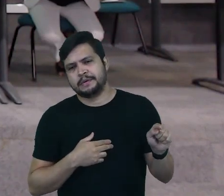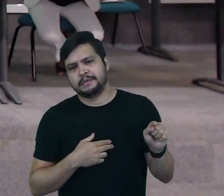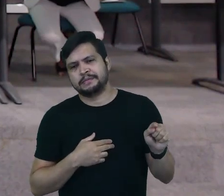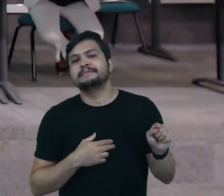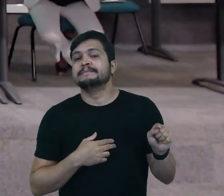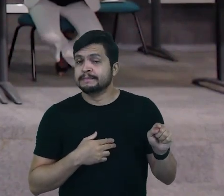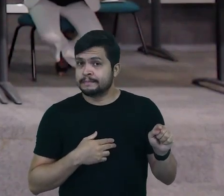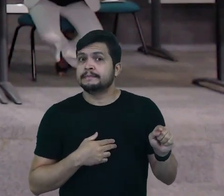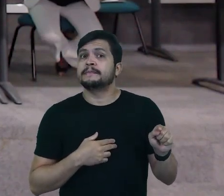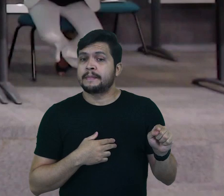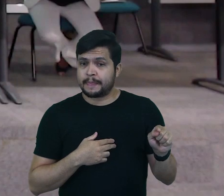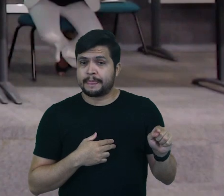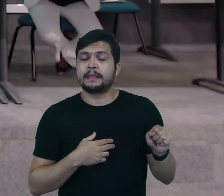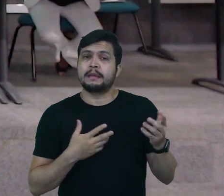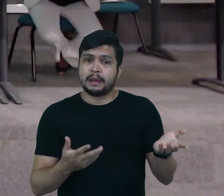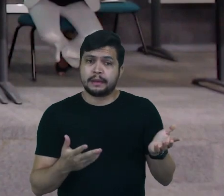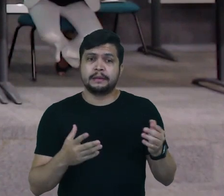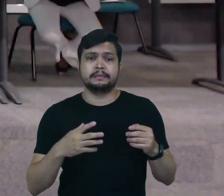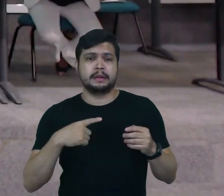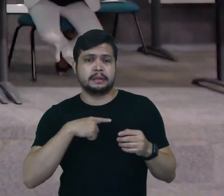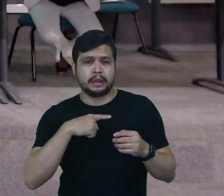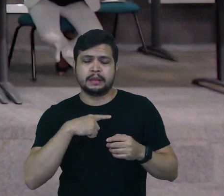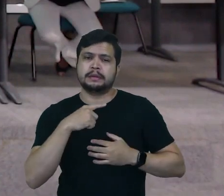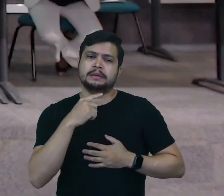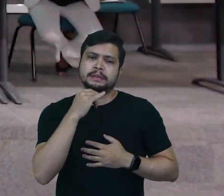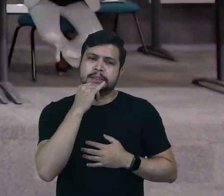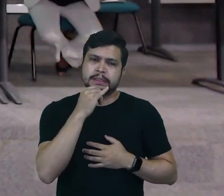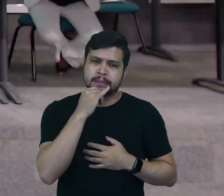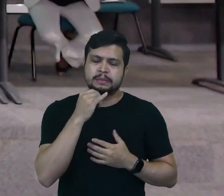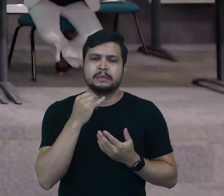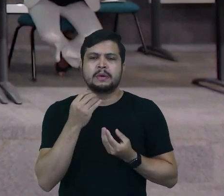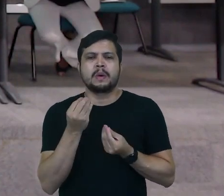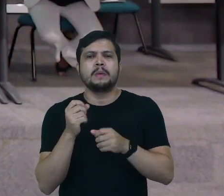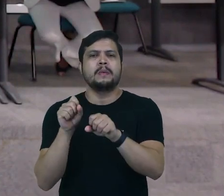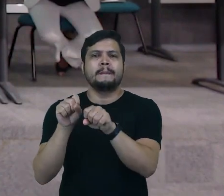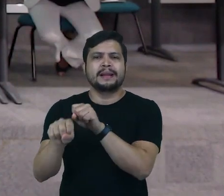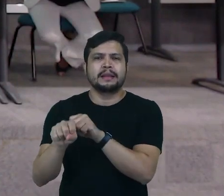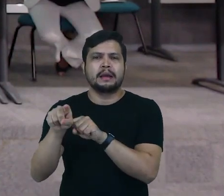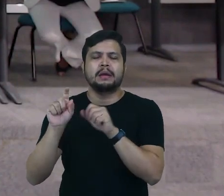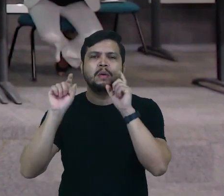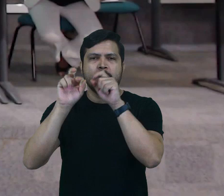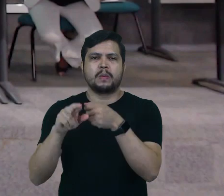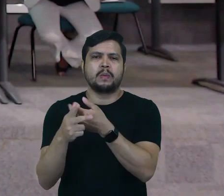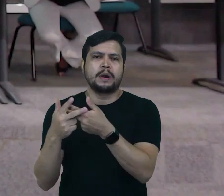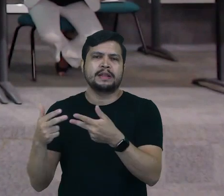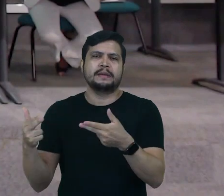relacionando a produção animal aos maus tratos, ao abate clandestino, às formas de abate que